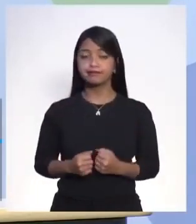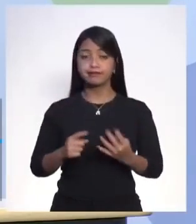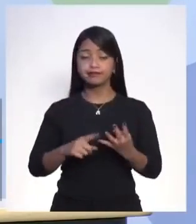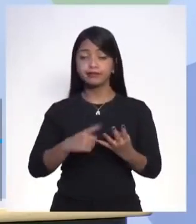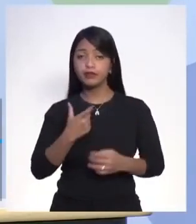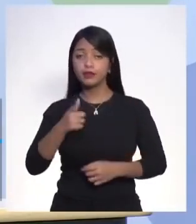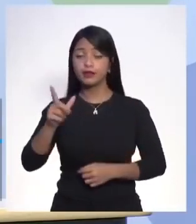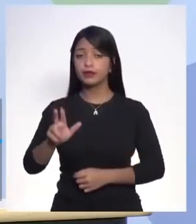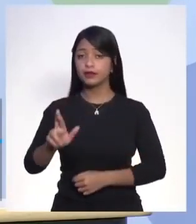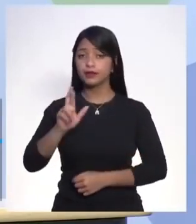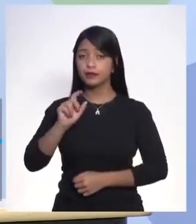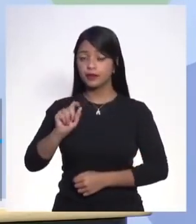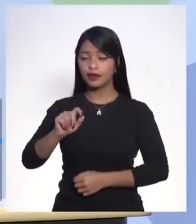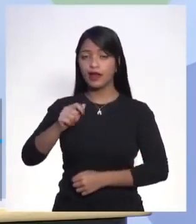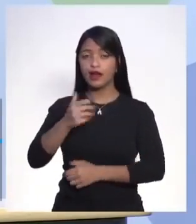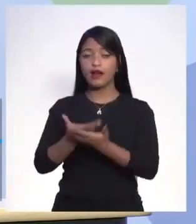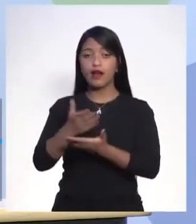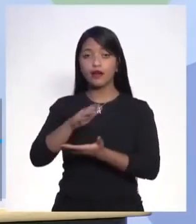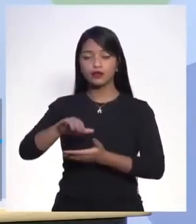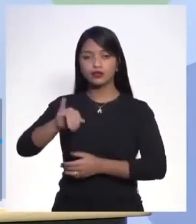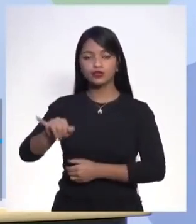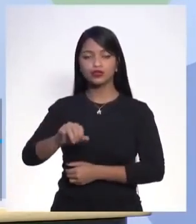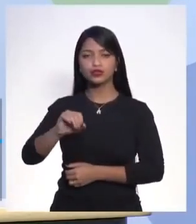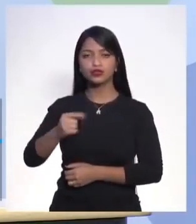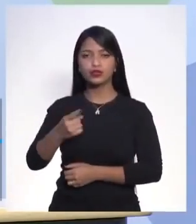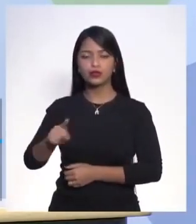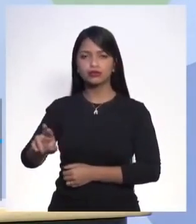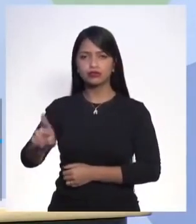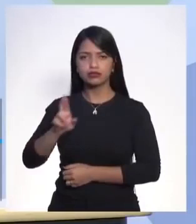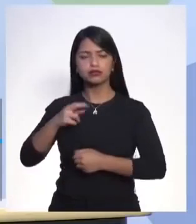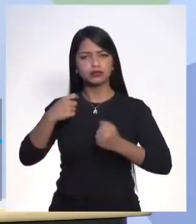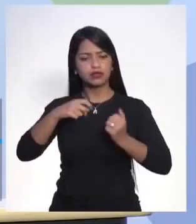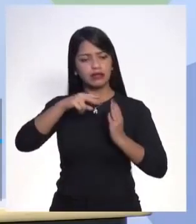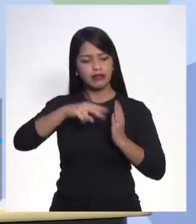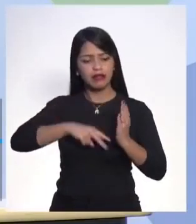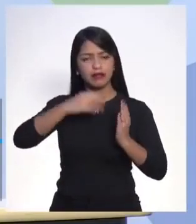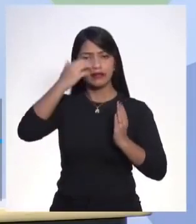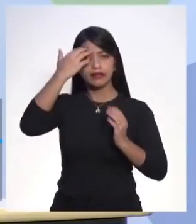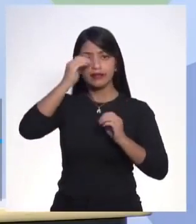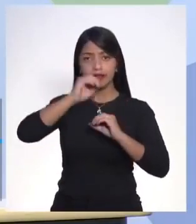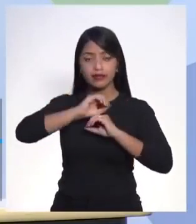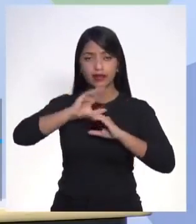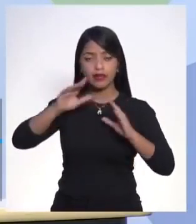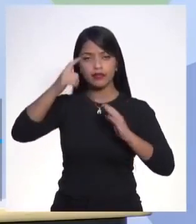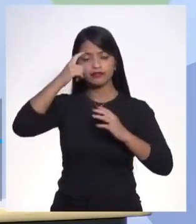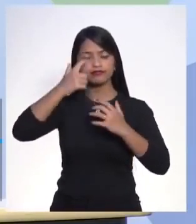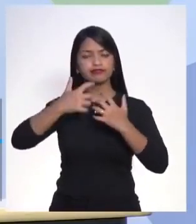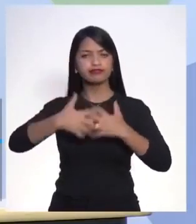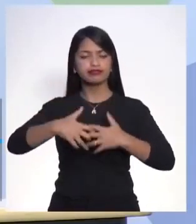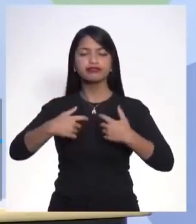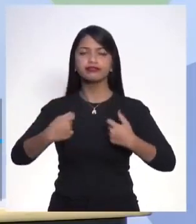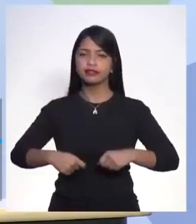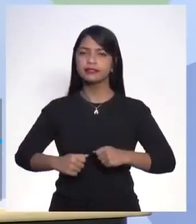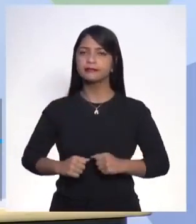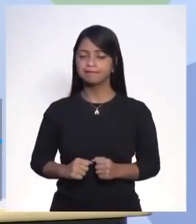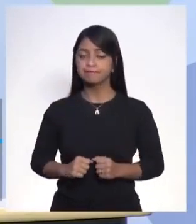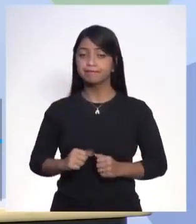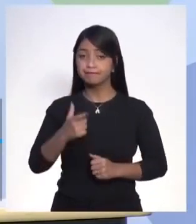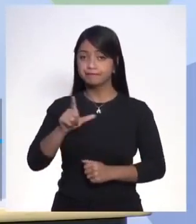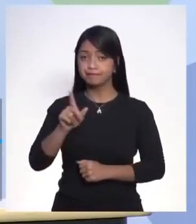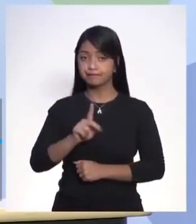ler, entender e interpretar tudo. A Pro Cristiane, sim,